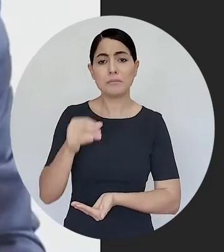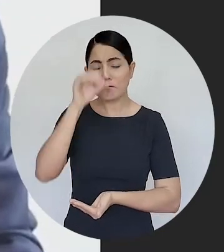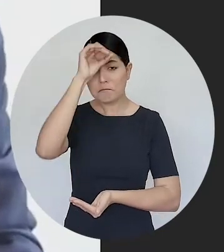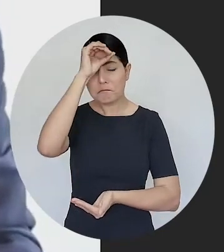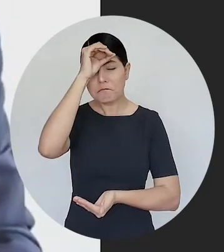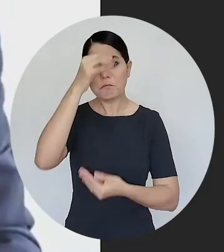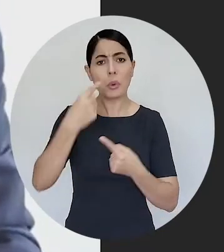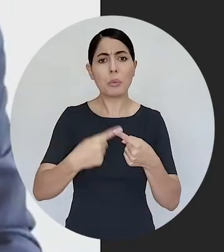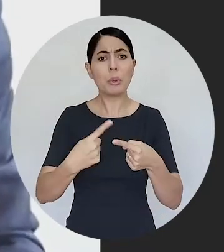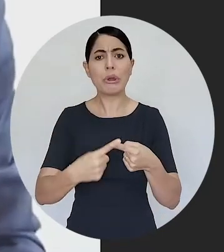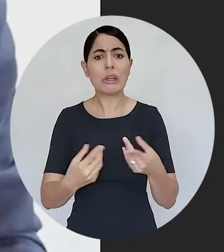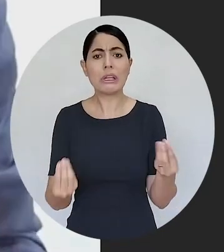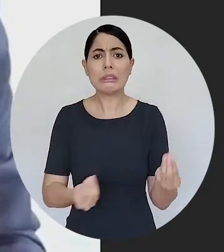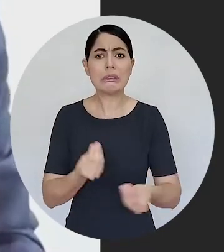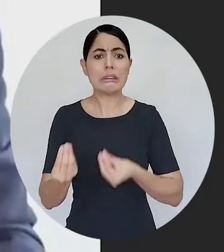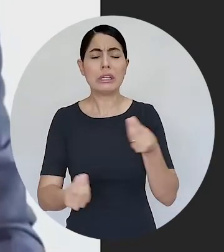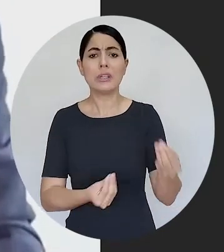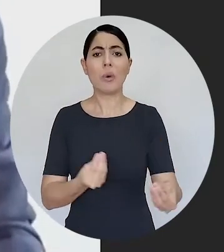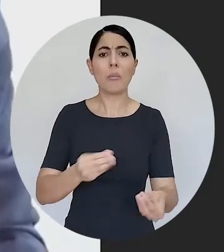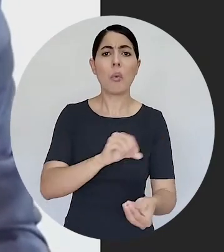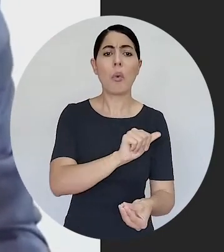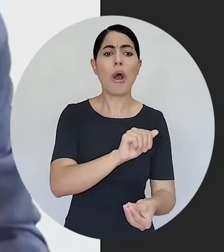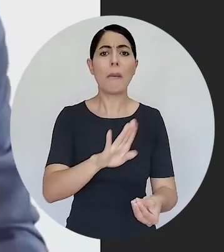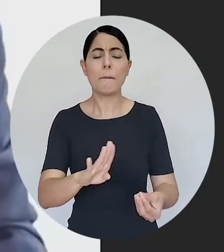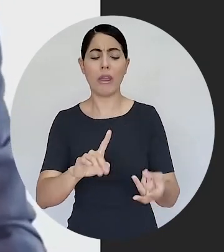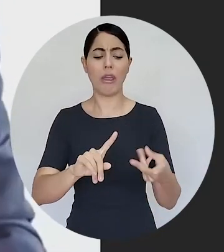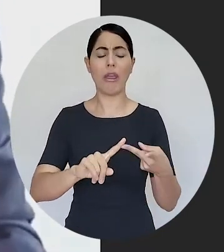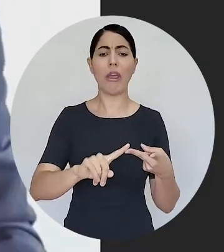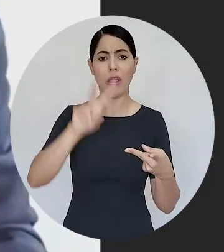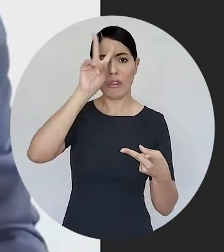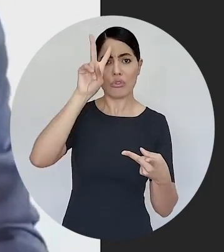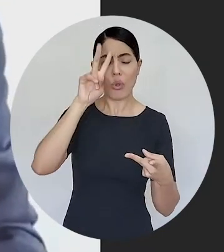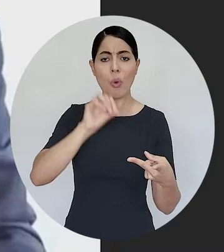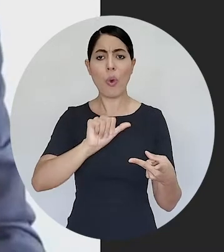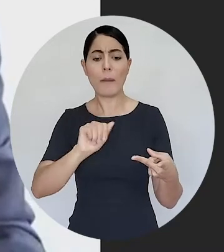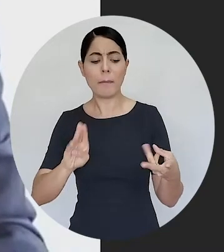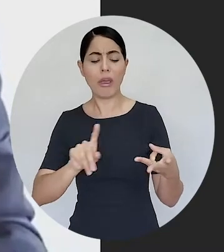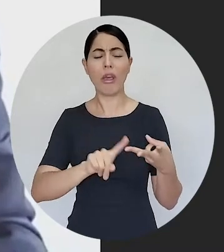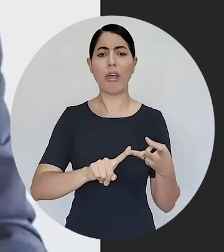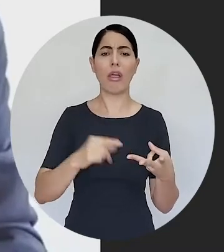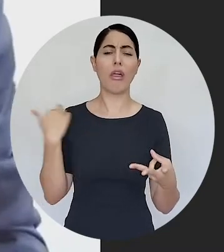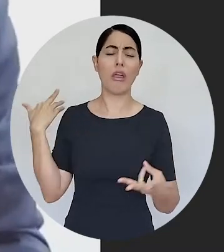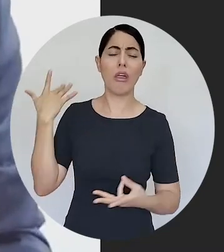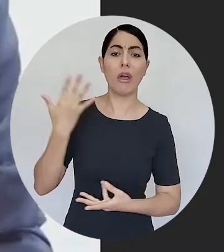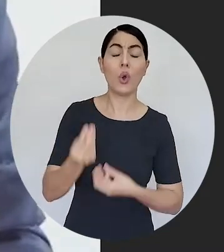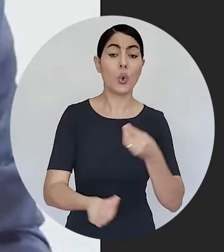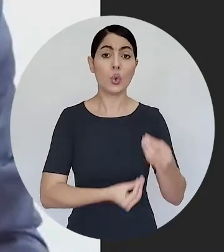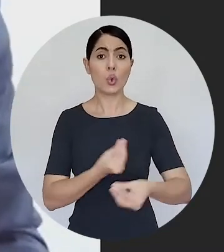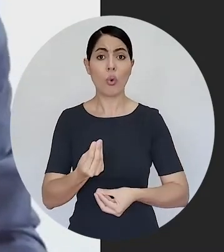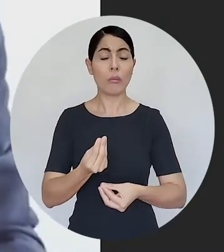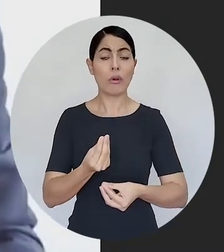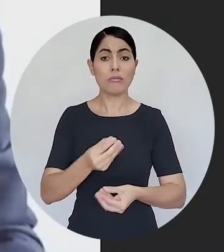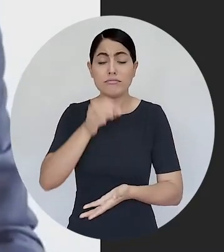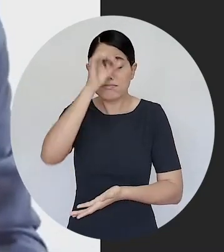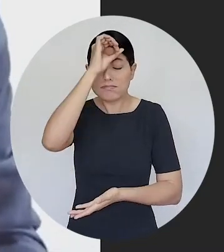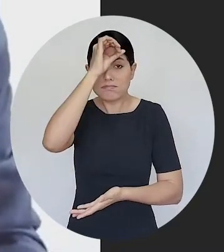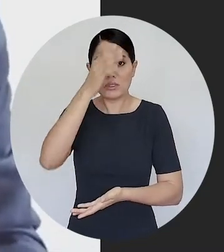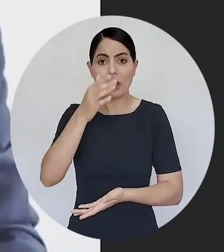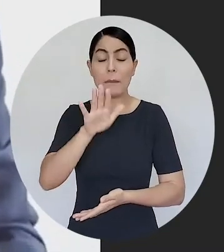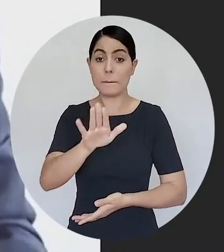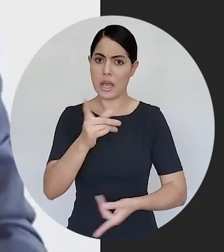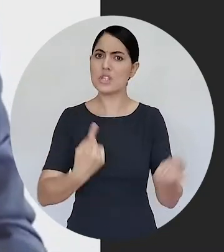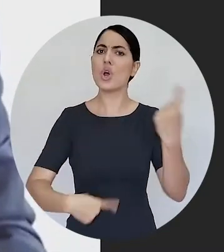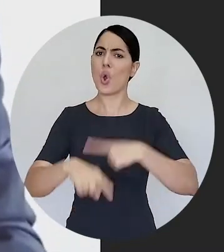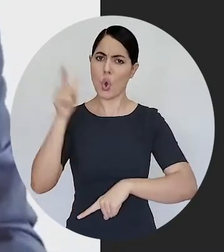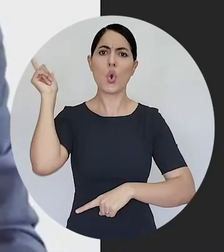nossos colegas possui da vida da OAB, da história da OAB. Isso só pode ser superado, como disse